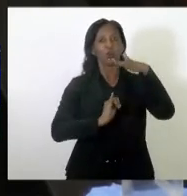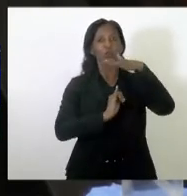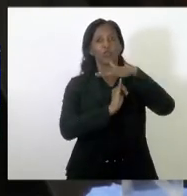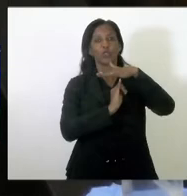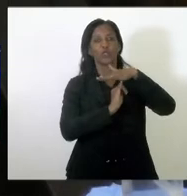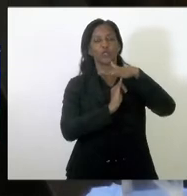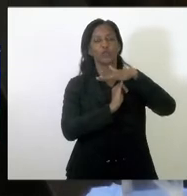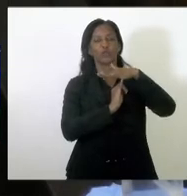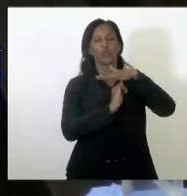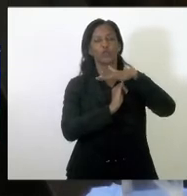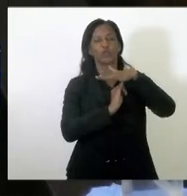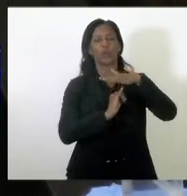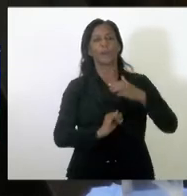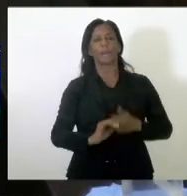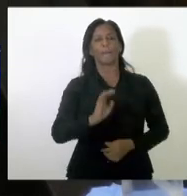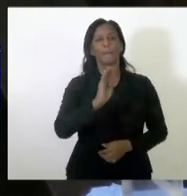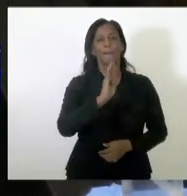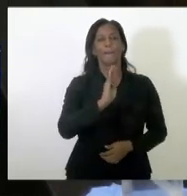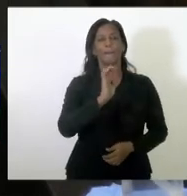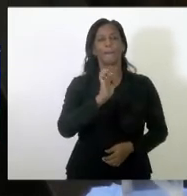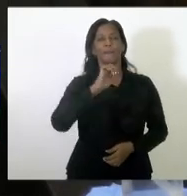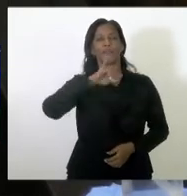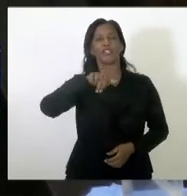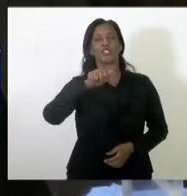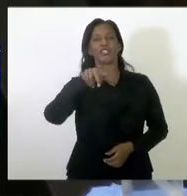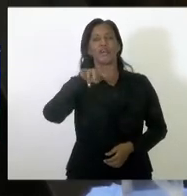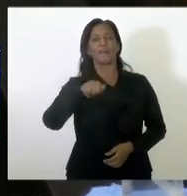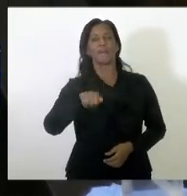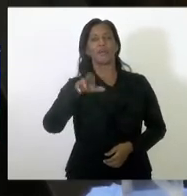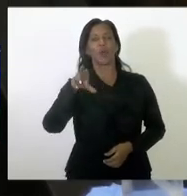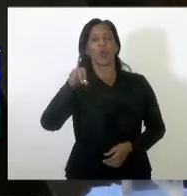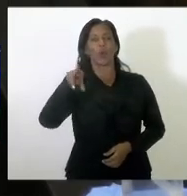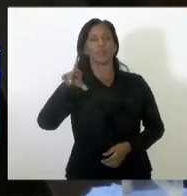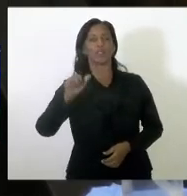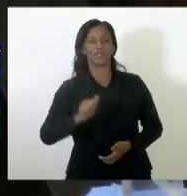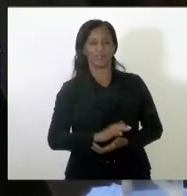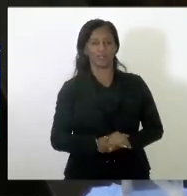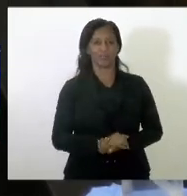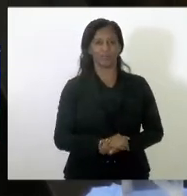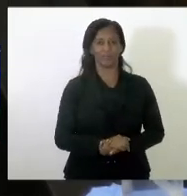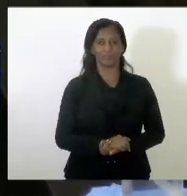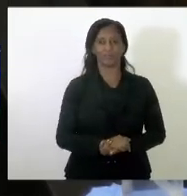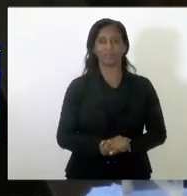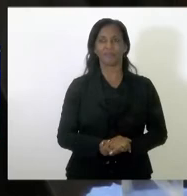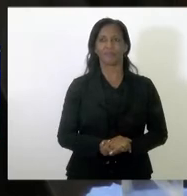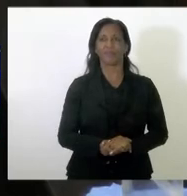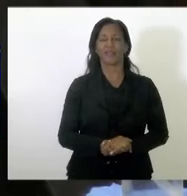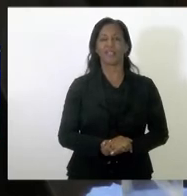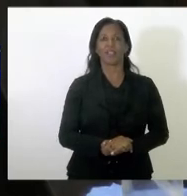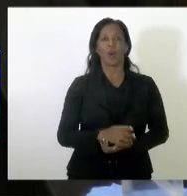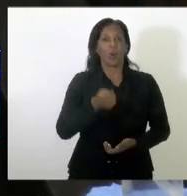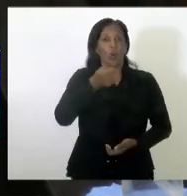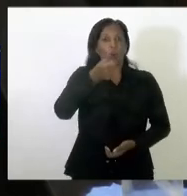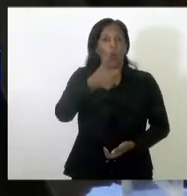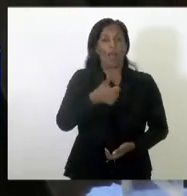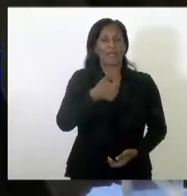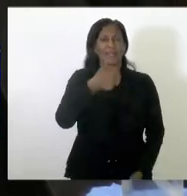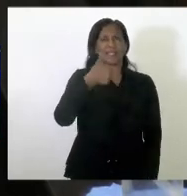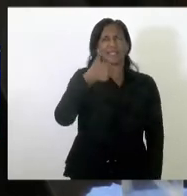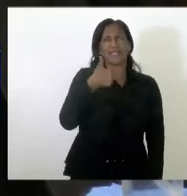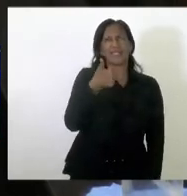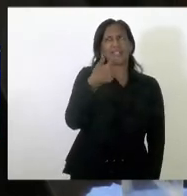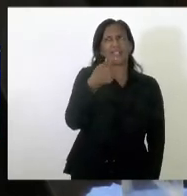Constant, ali no bairro da Urca, que, como nós sabemos, instituto com quase 170